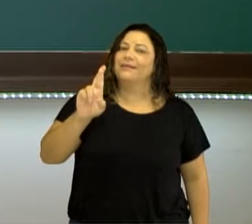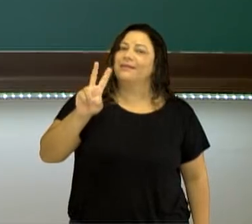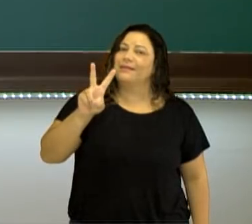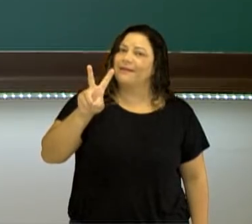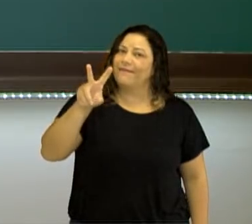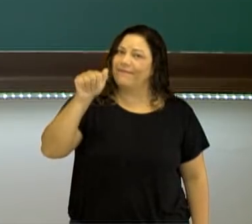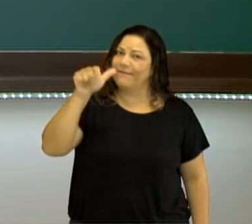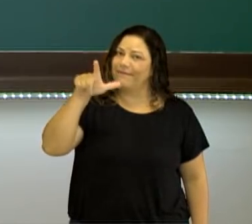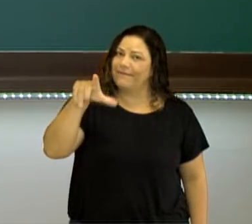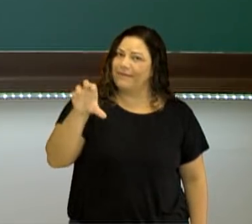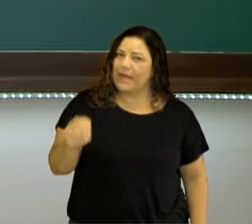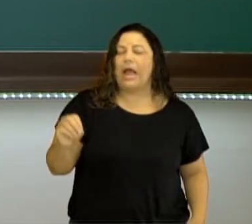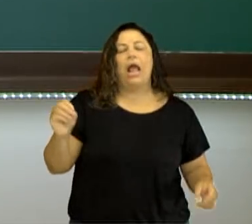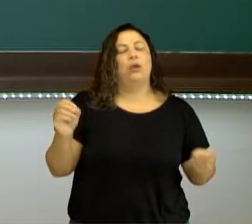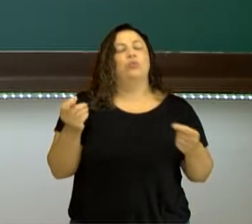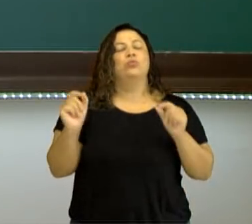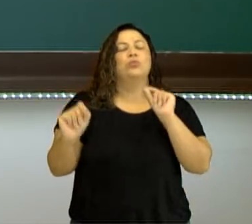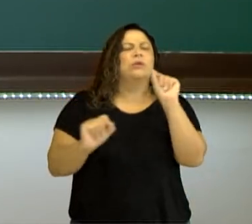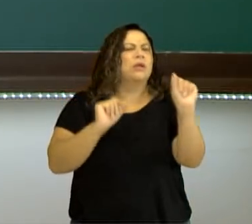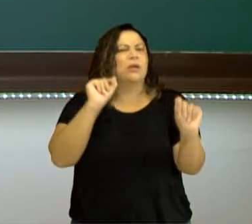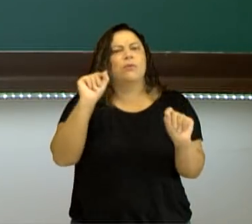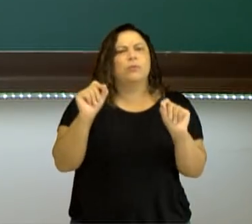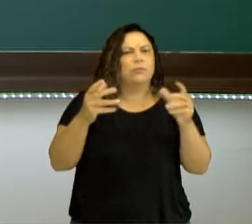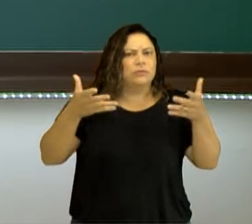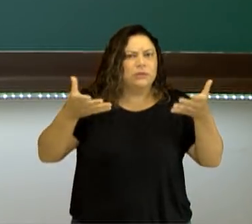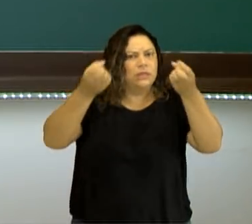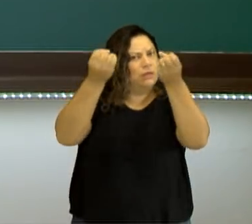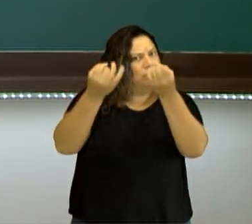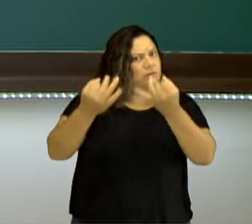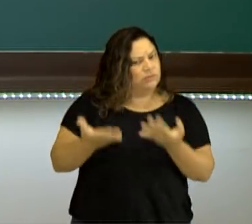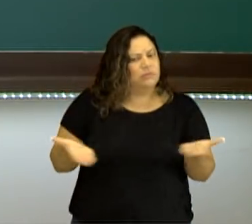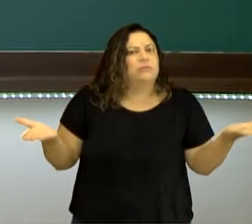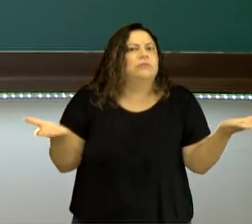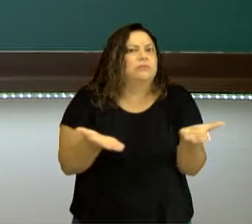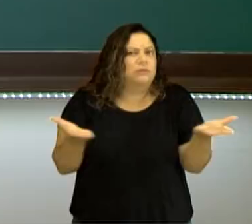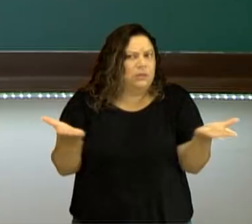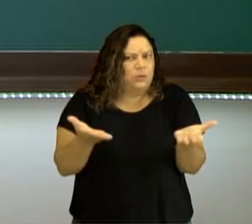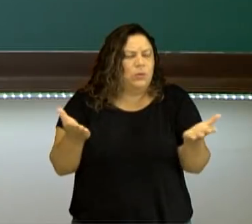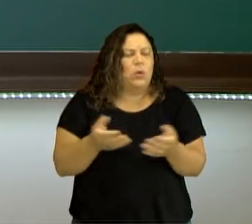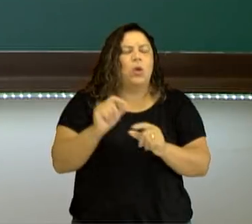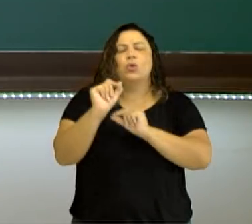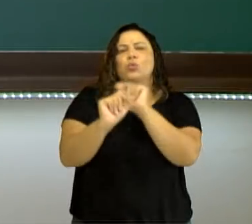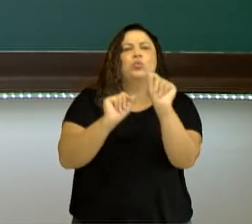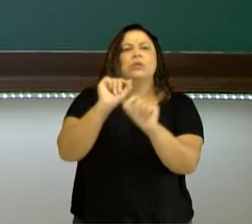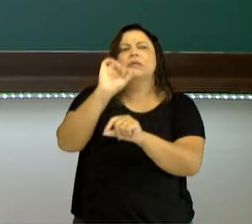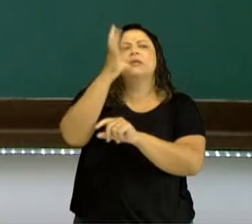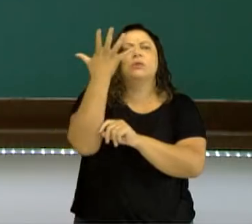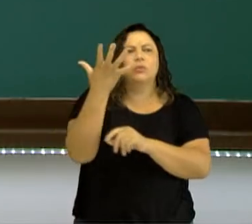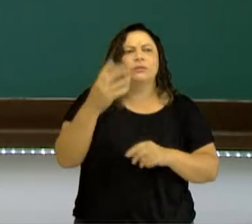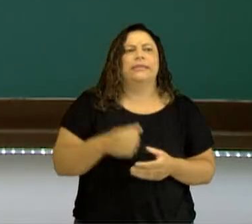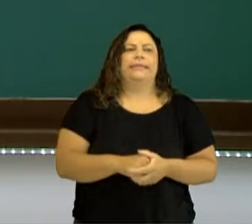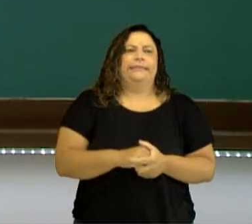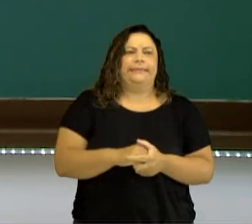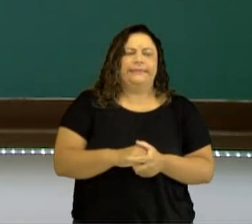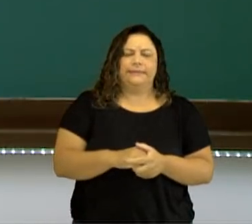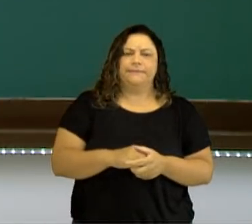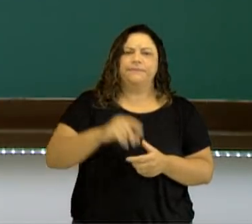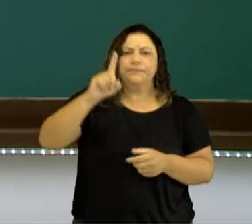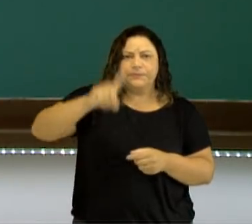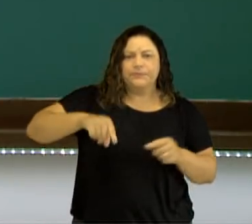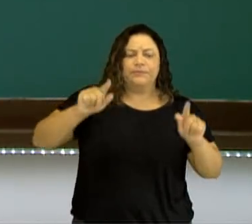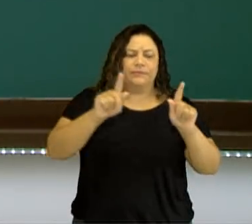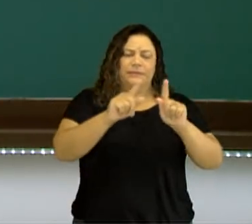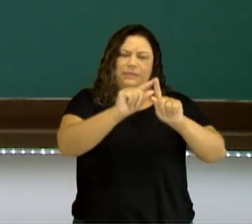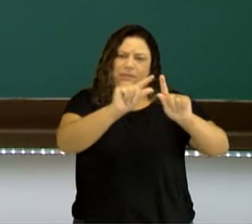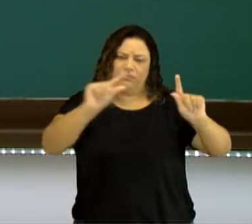intervalos numéricos e intervalos reais. Na interseção, o que acontece? Veja aqui. Uma interseção entre